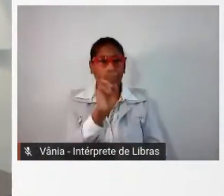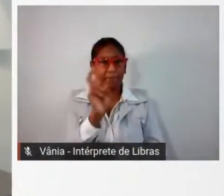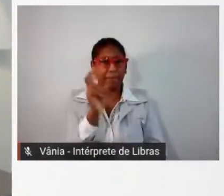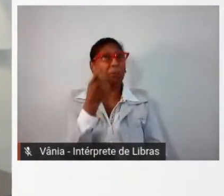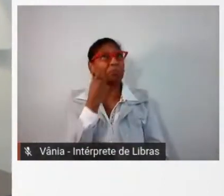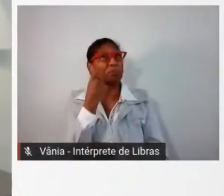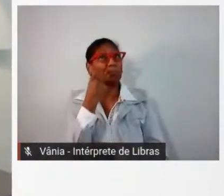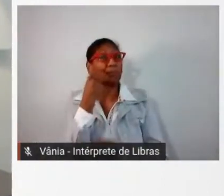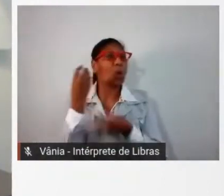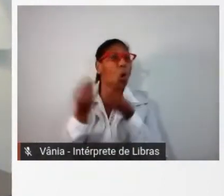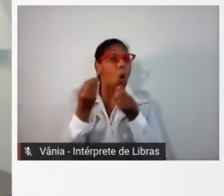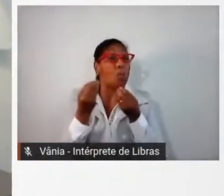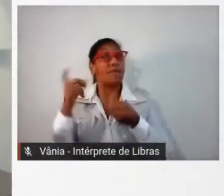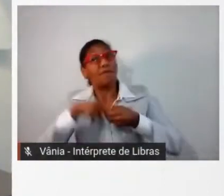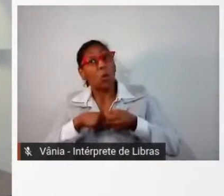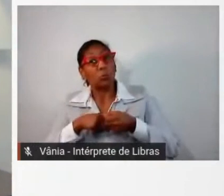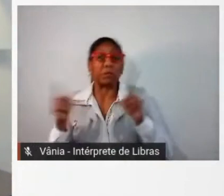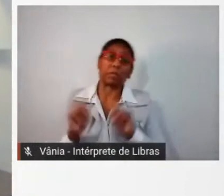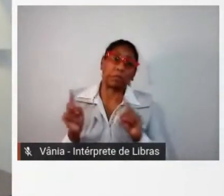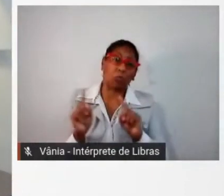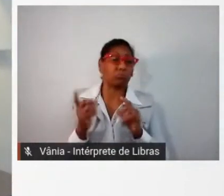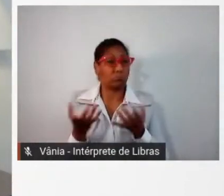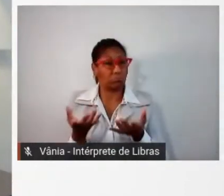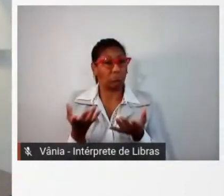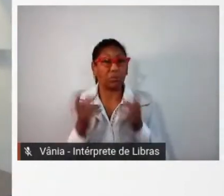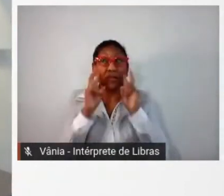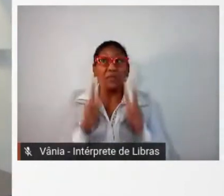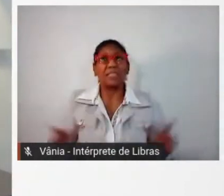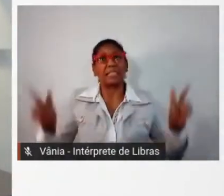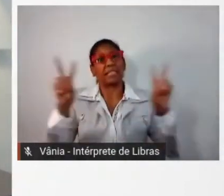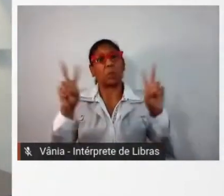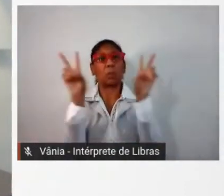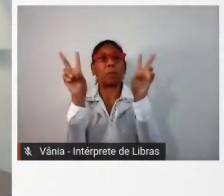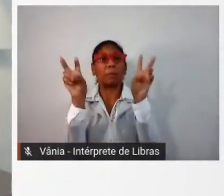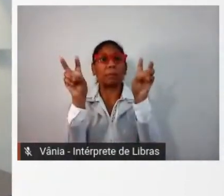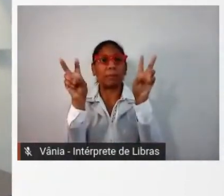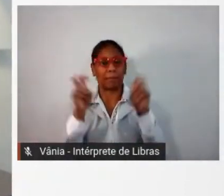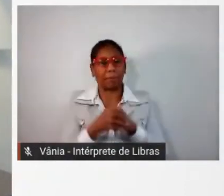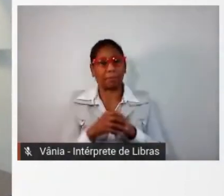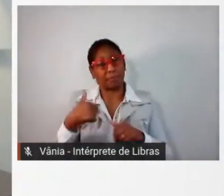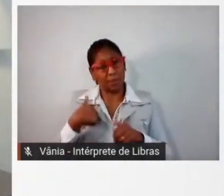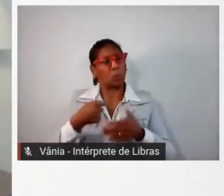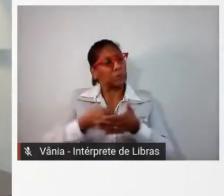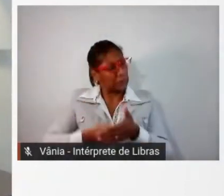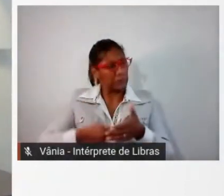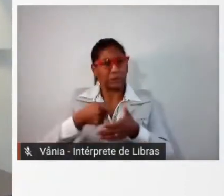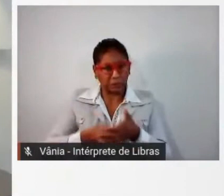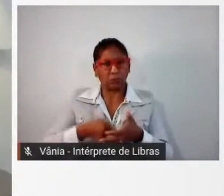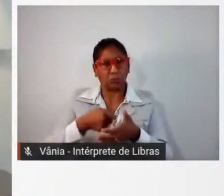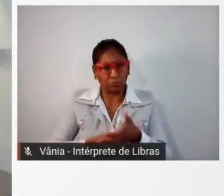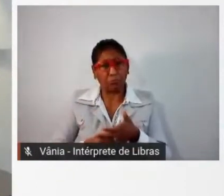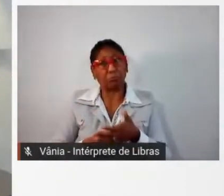ter uma consolidação de visão sobre o tema. Eu ainda insisto que vejo